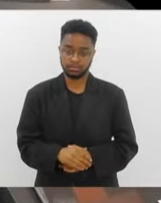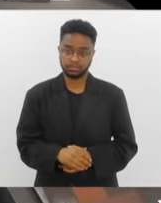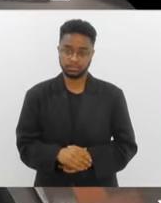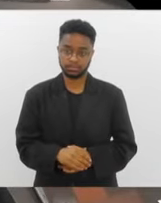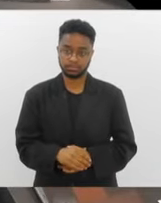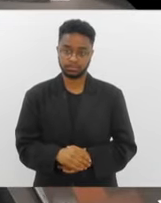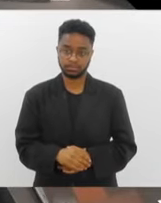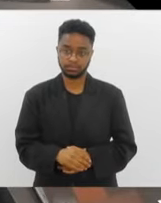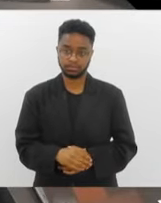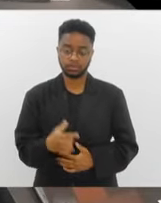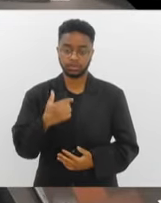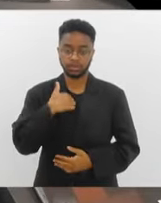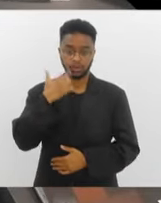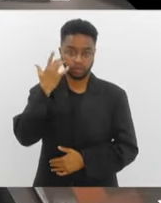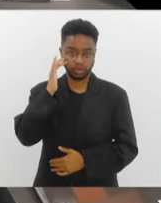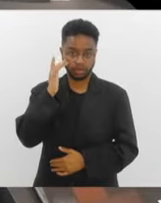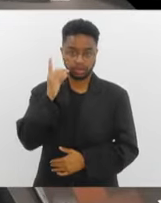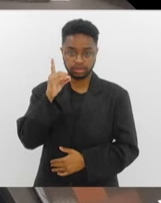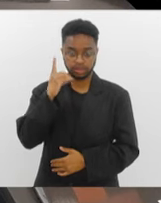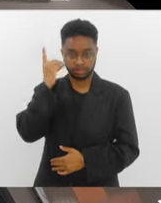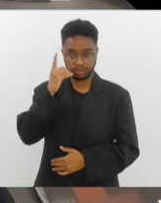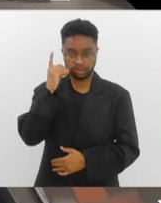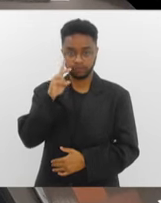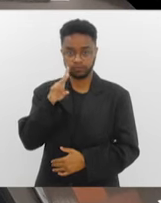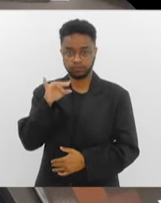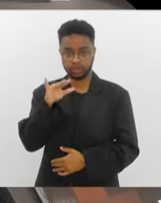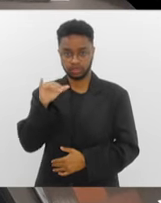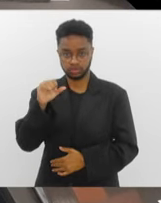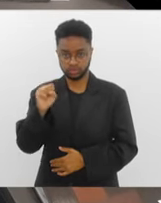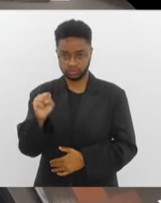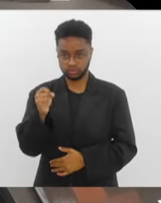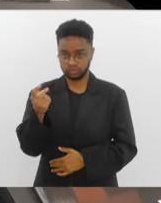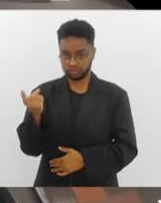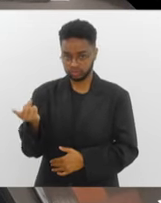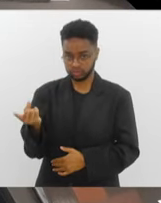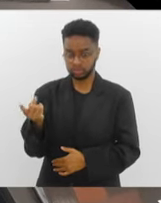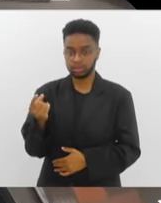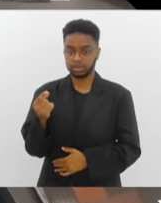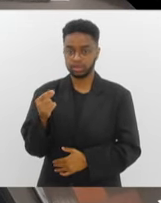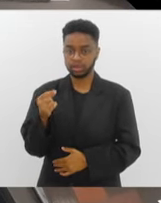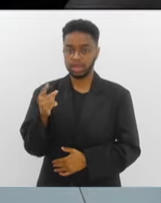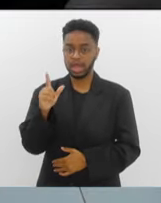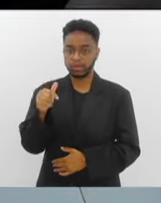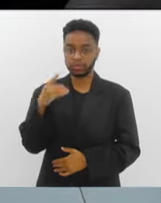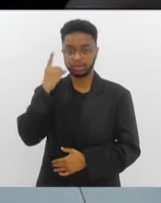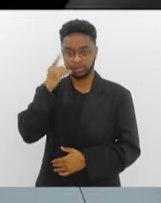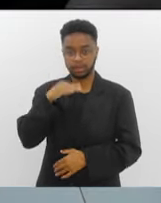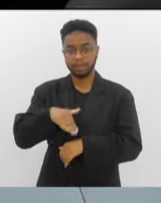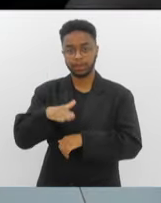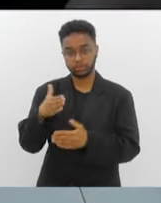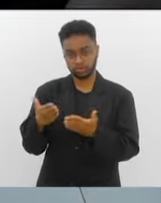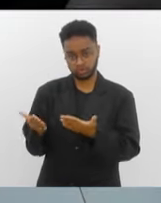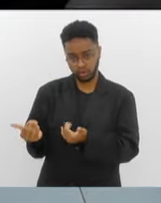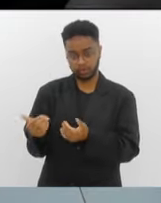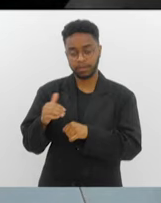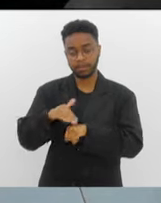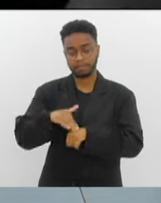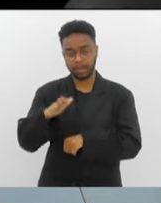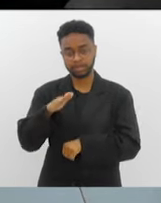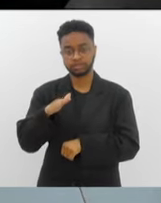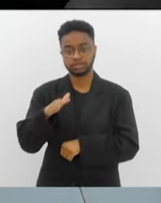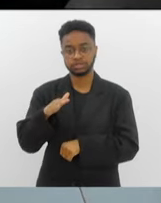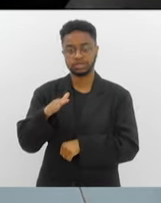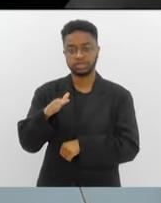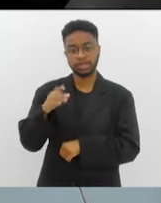Eu acho o deputado Vinícius Cozolino o parlamentar mais jovem, mais talentoso.